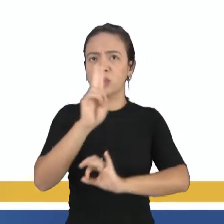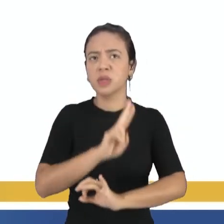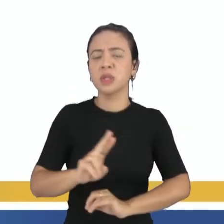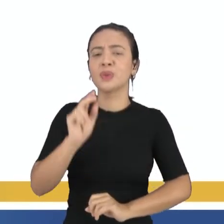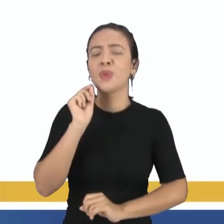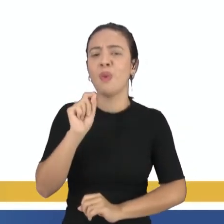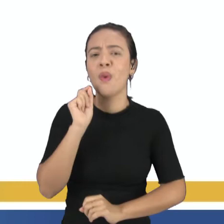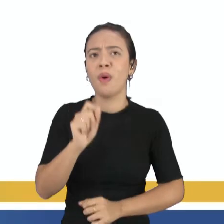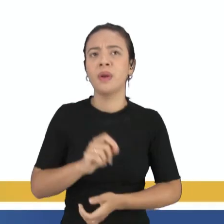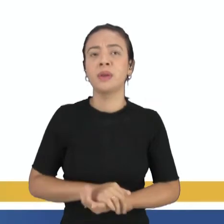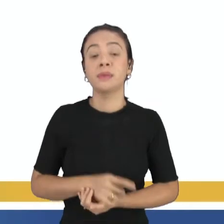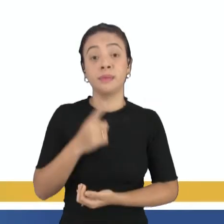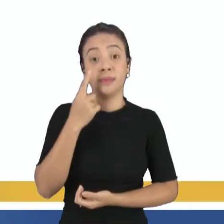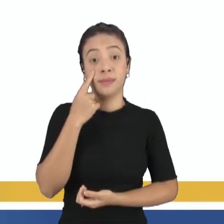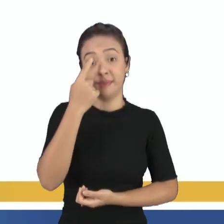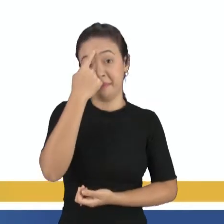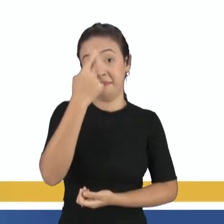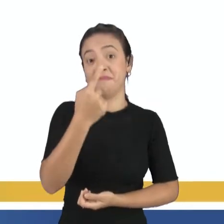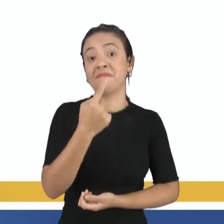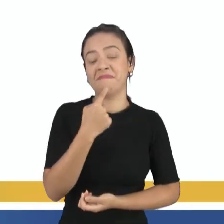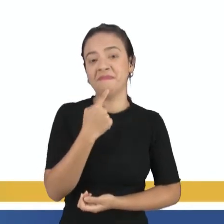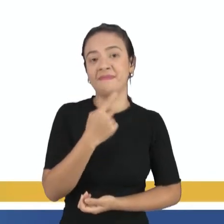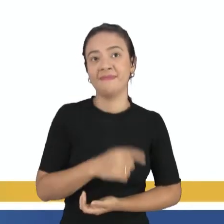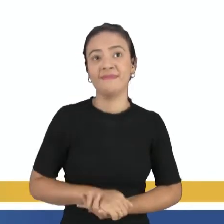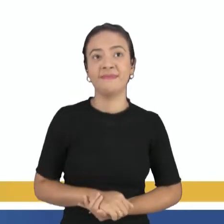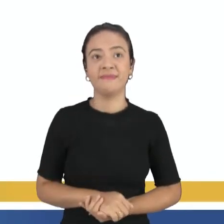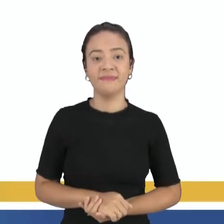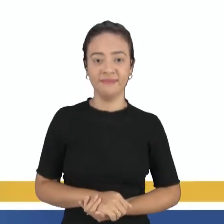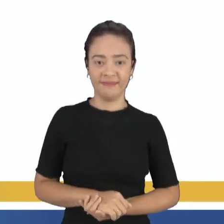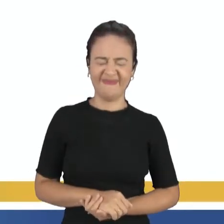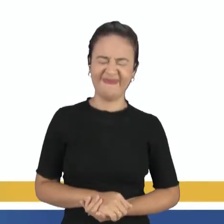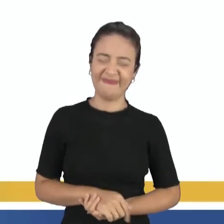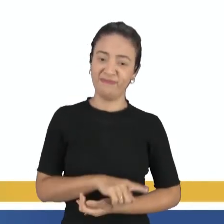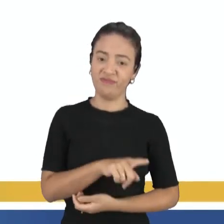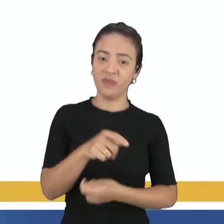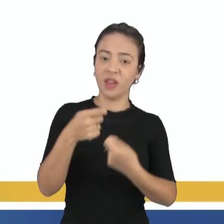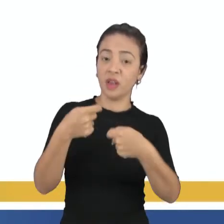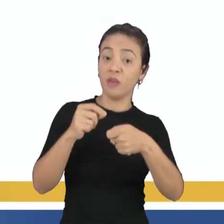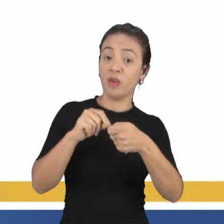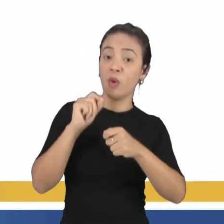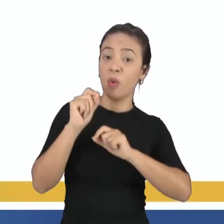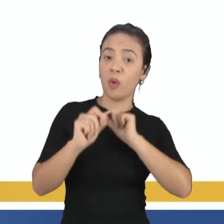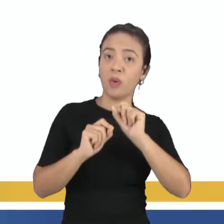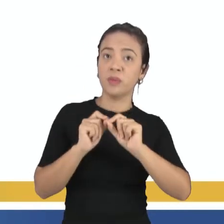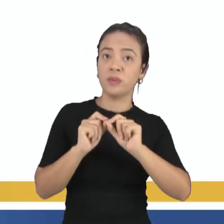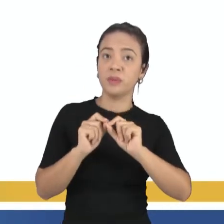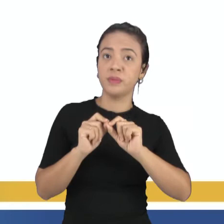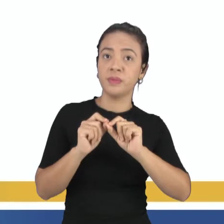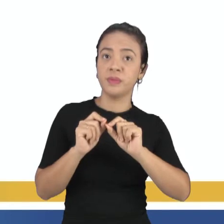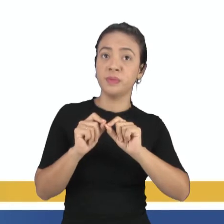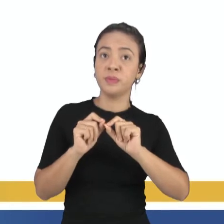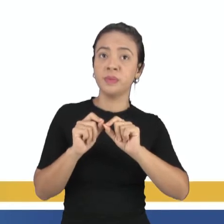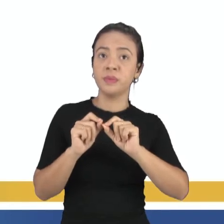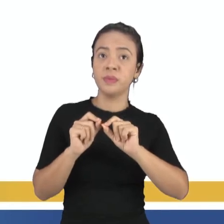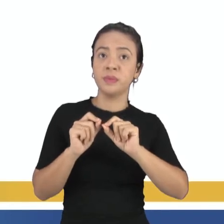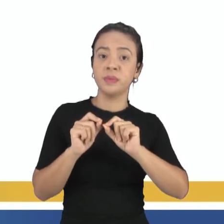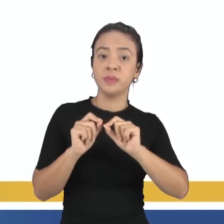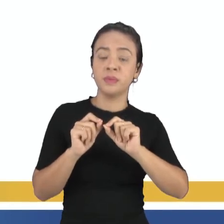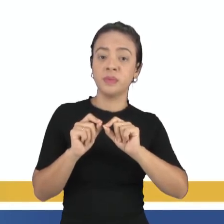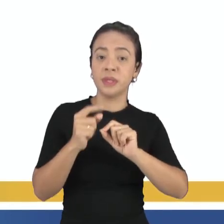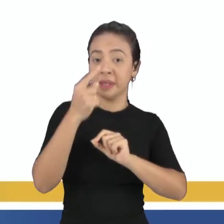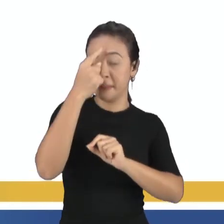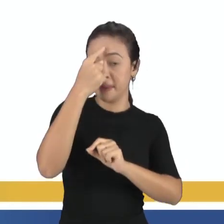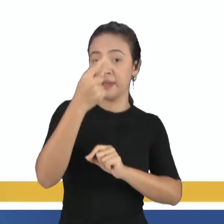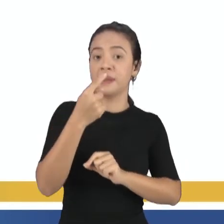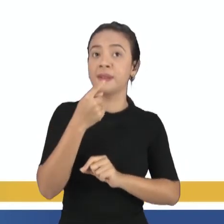uma. Então, tá aí a figura, tá? Então, o que que você está vendo aí? Então, eu tenho, na verdade, essa